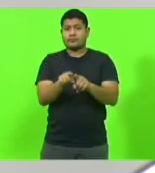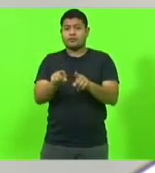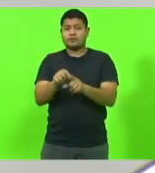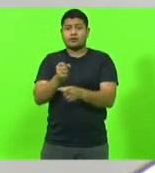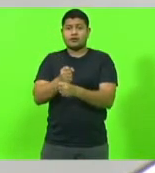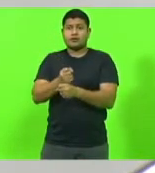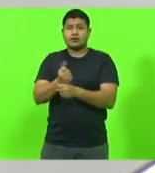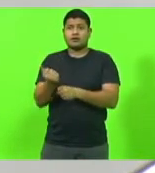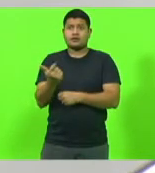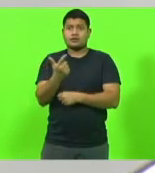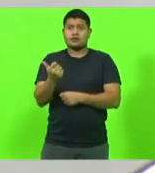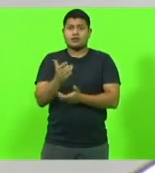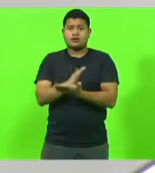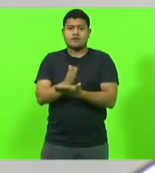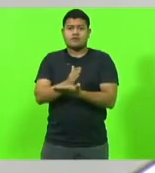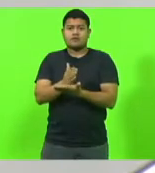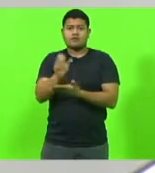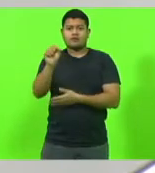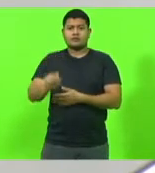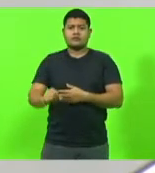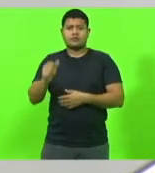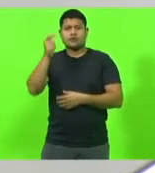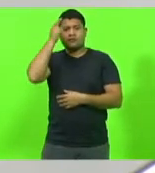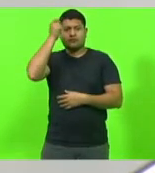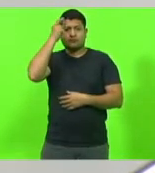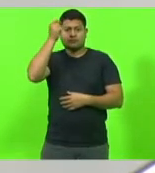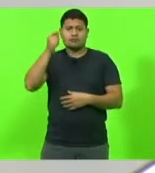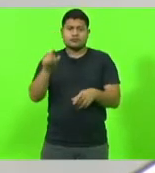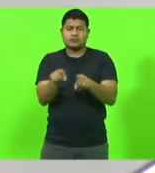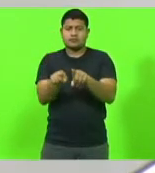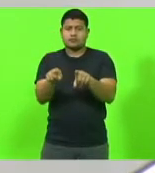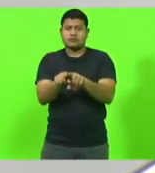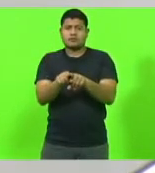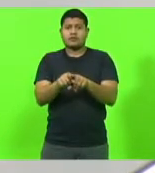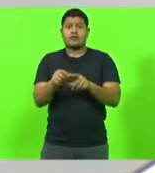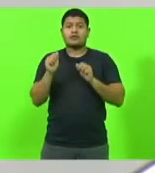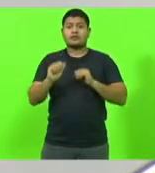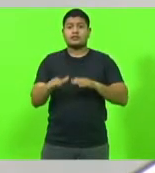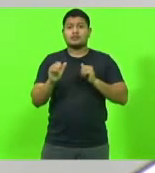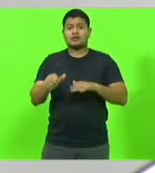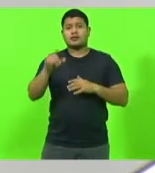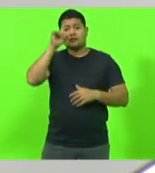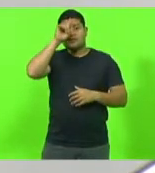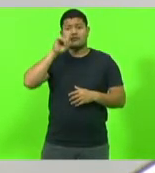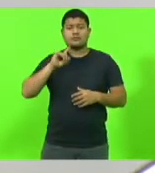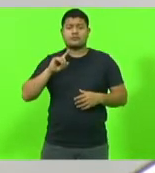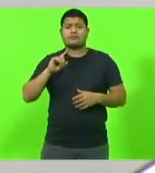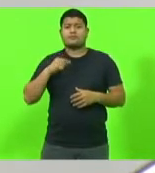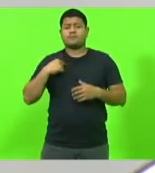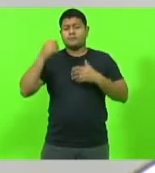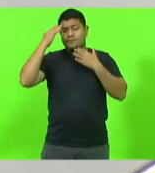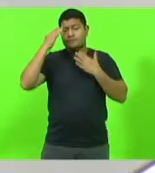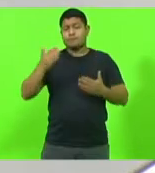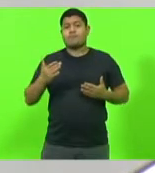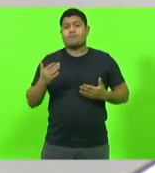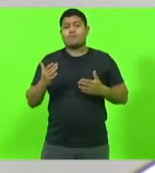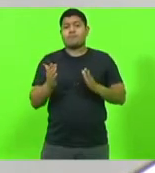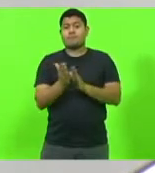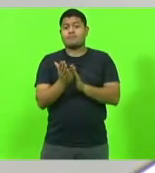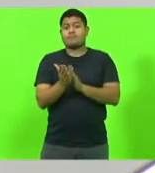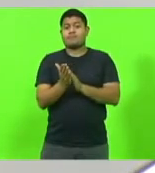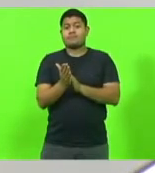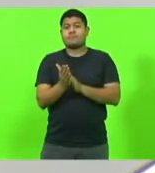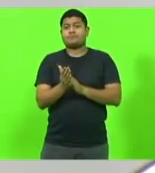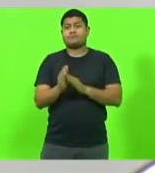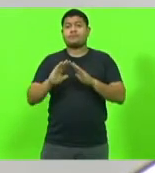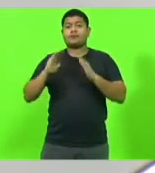da Fronteira Sul e também do tema Setembro Amarelo. Agradecendo e parabenizando a